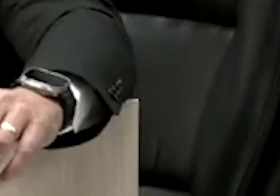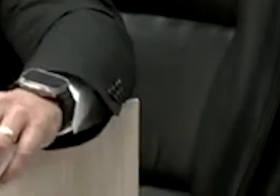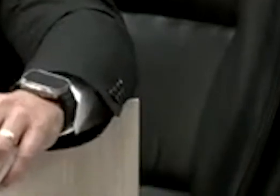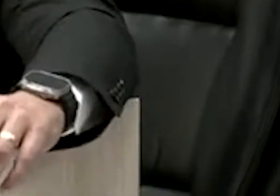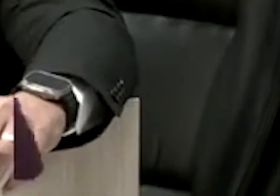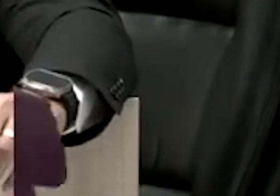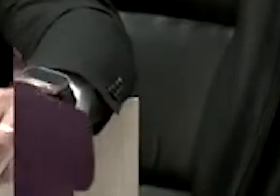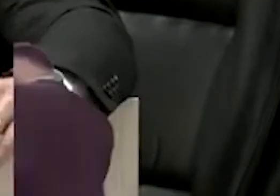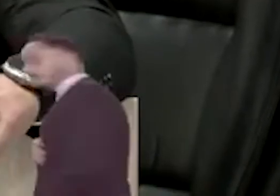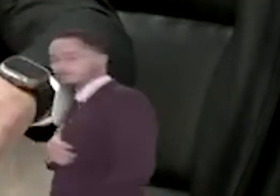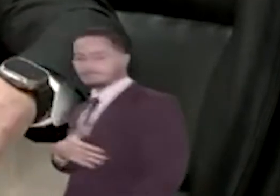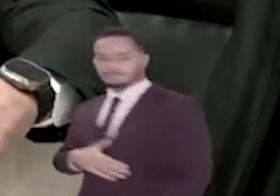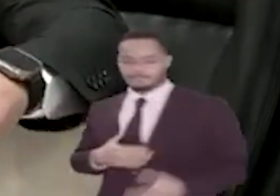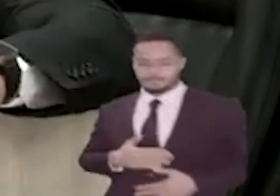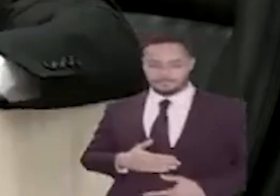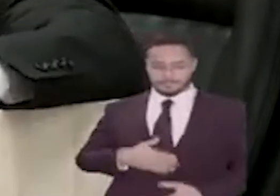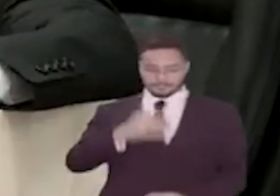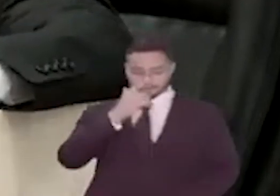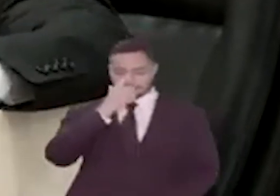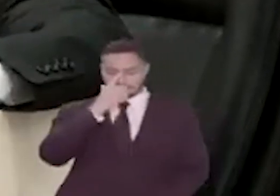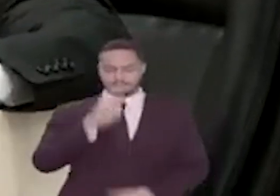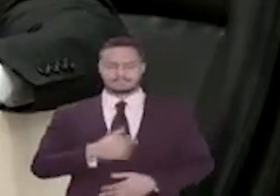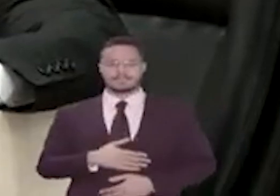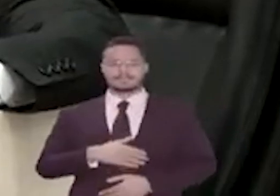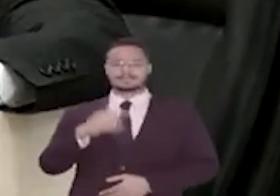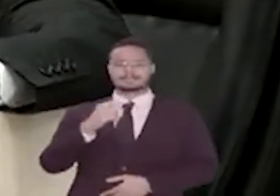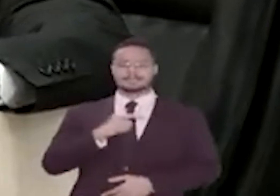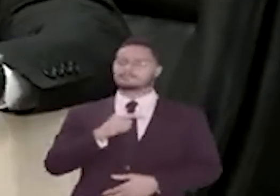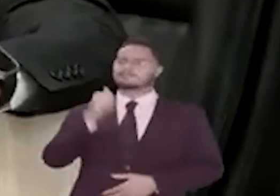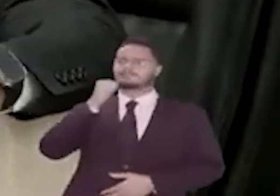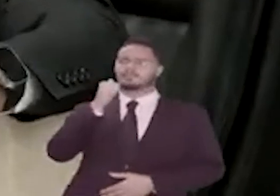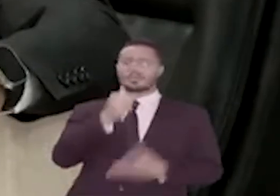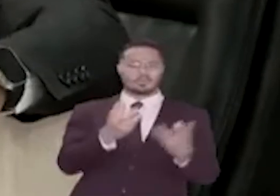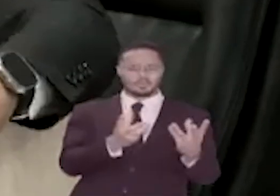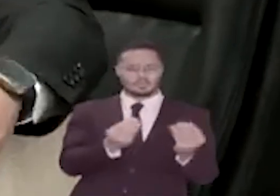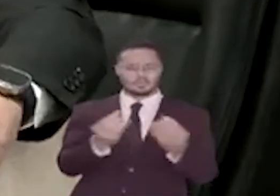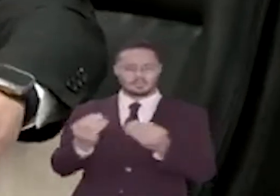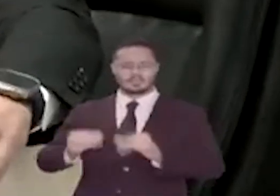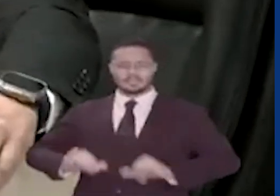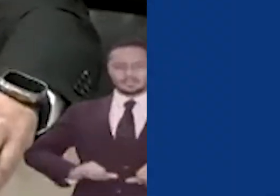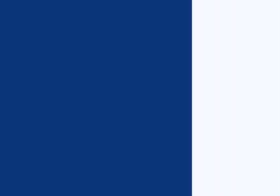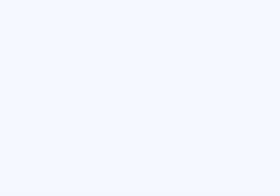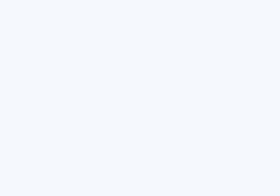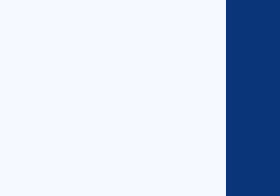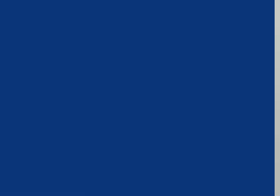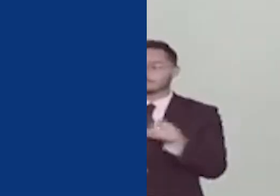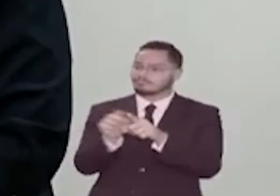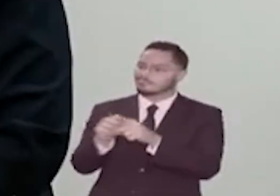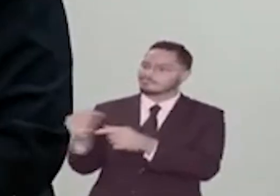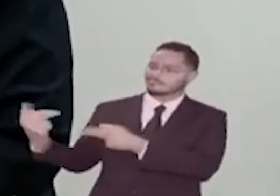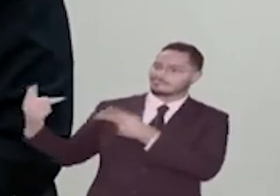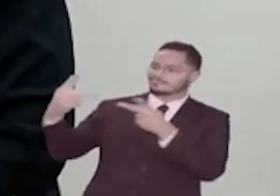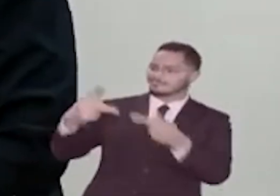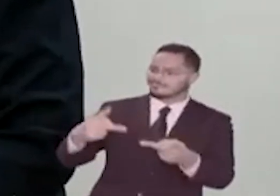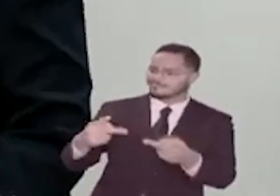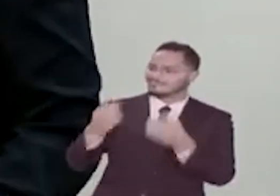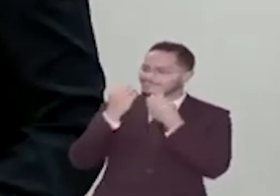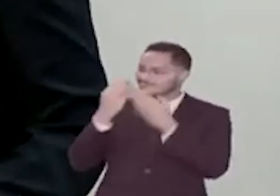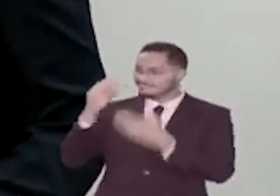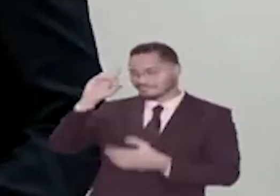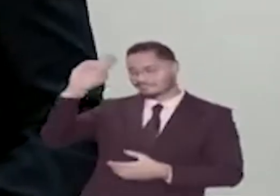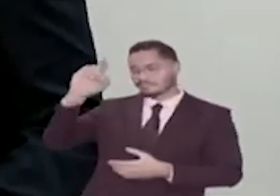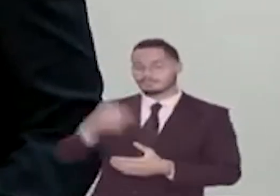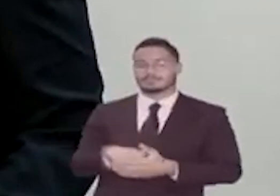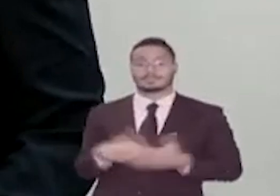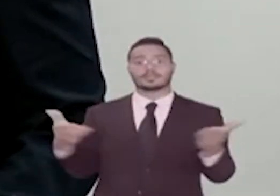as mulheres, né? E isso é um desafio para todos nós. Falar sobre o aniversário da Lei